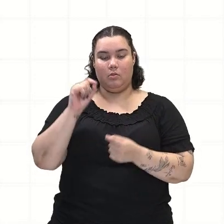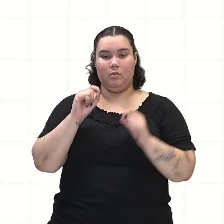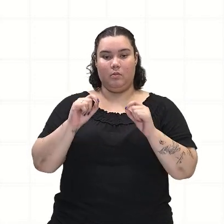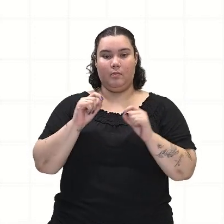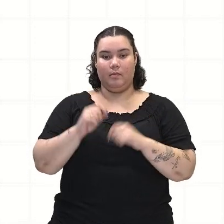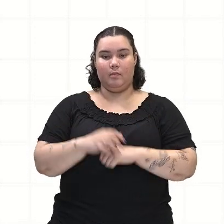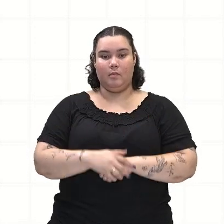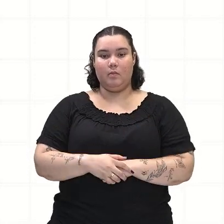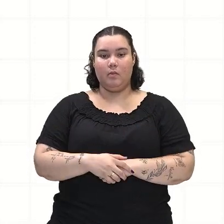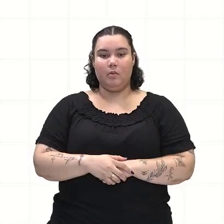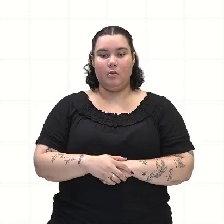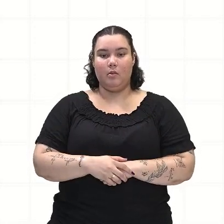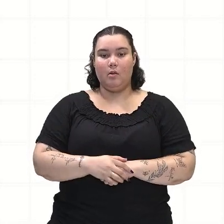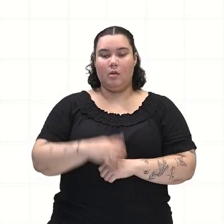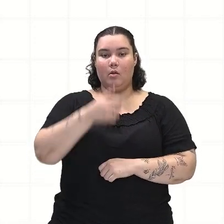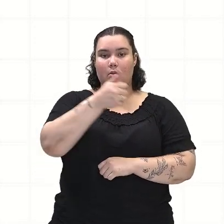ficar